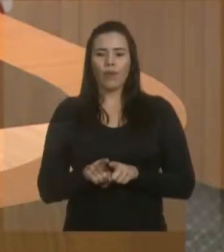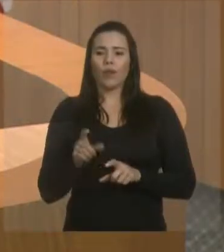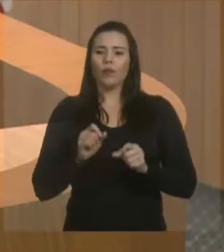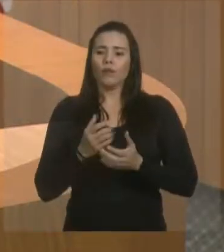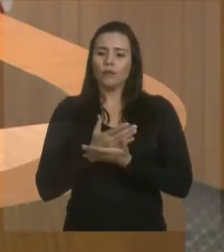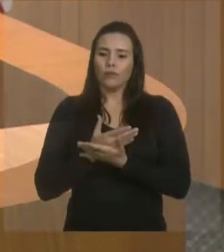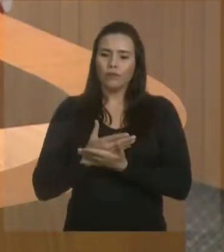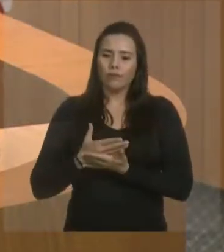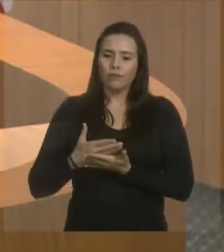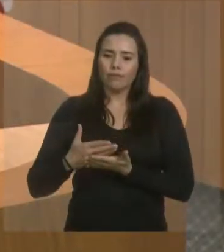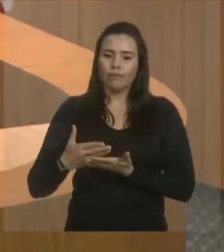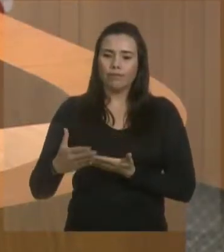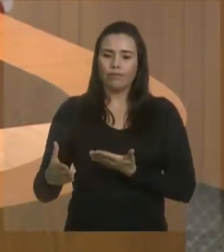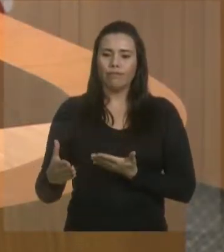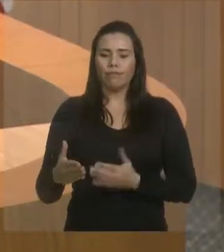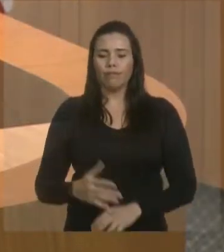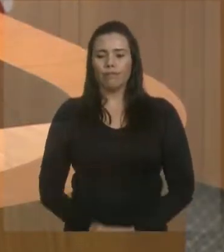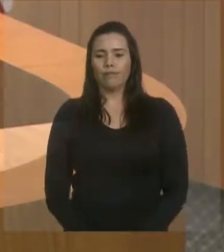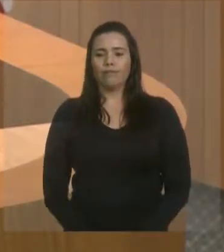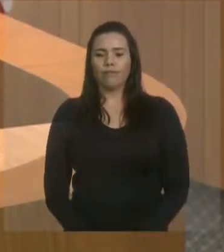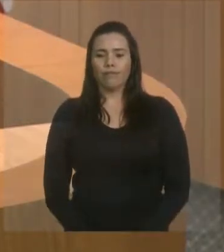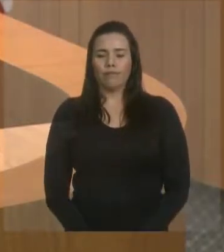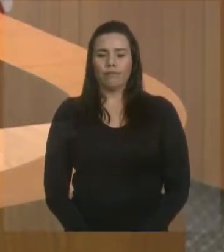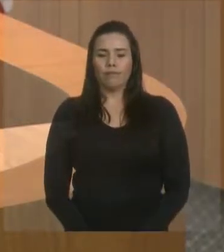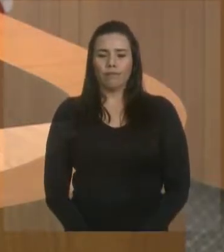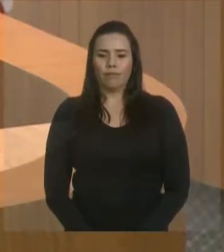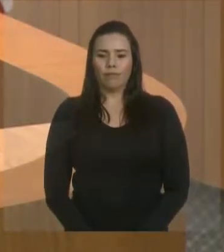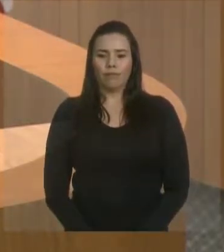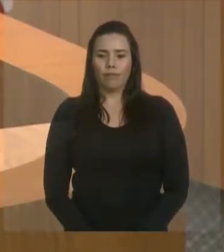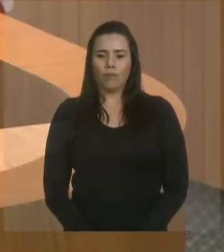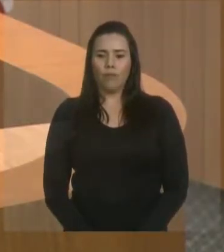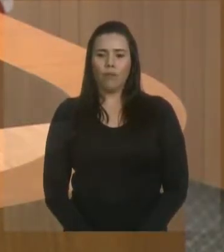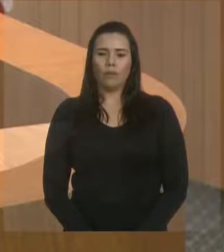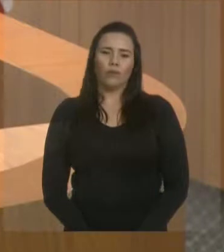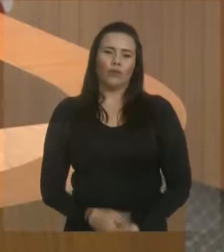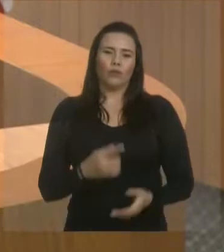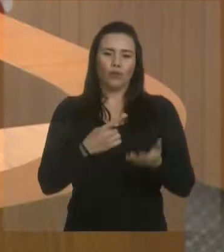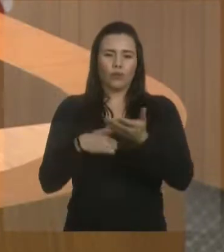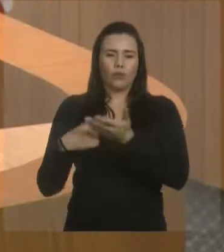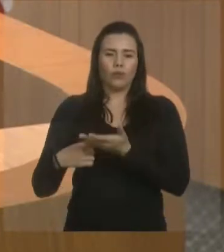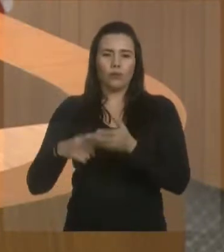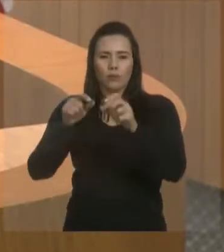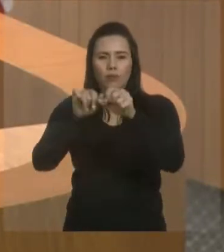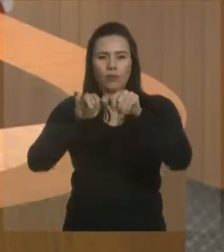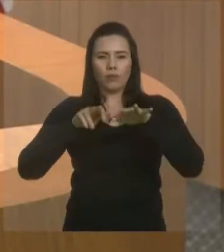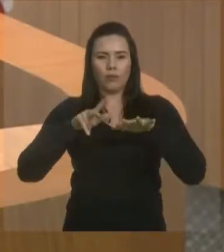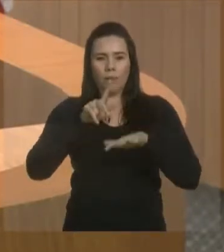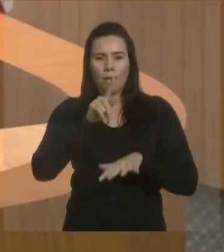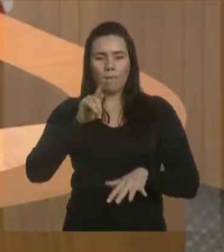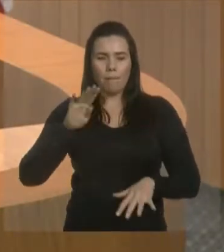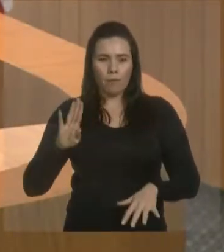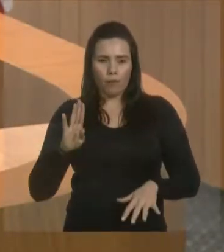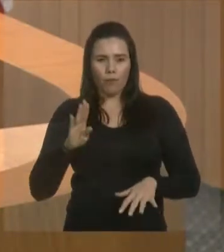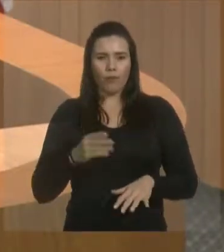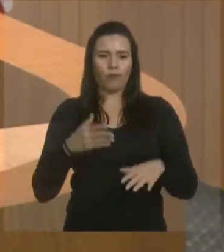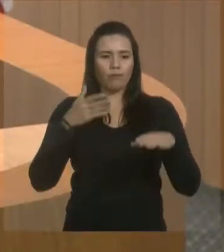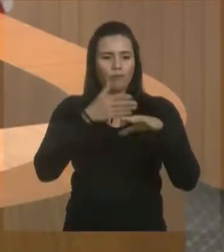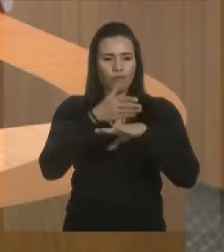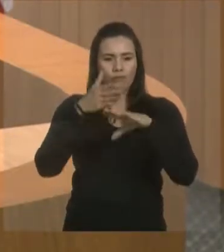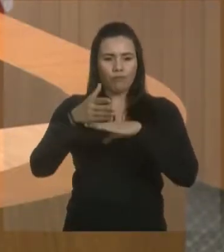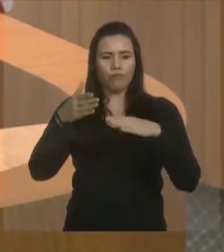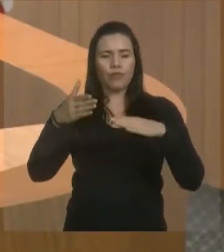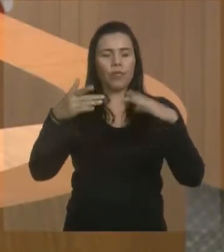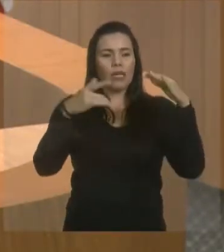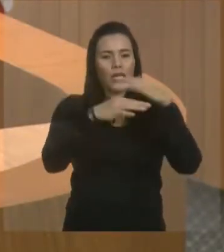uma rodada, uma sequência de audiências públicas nas maiores cidades do Maranhão, para conscientizar